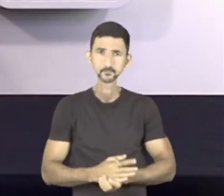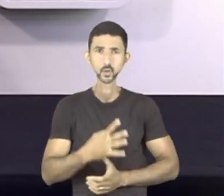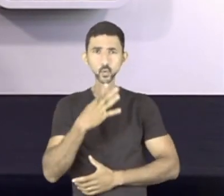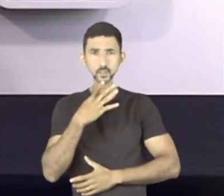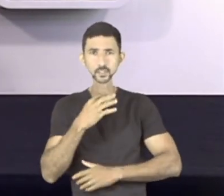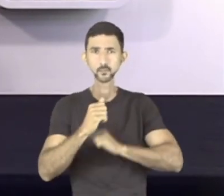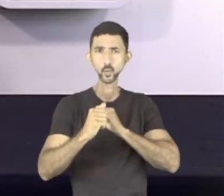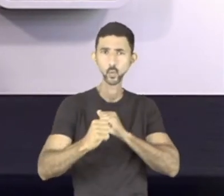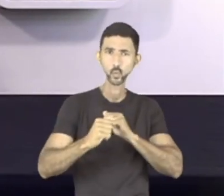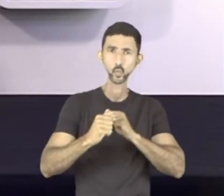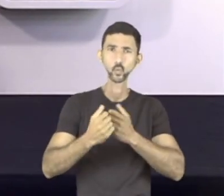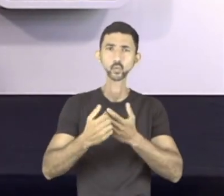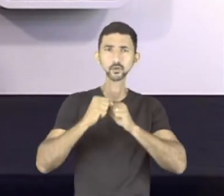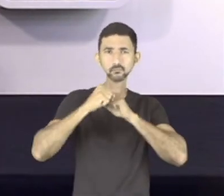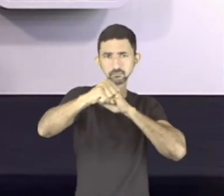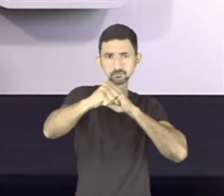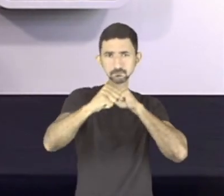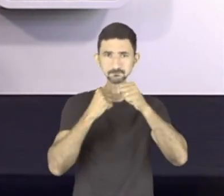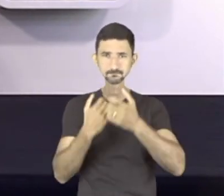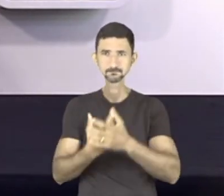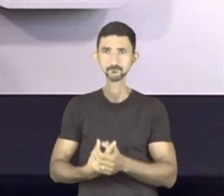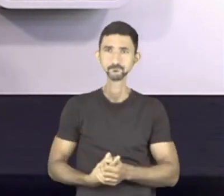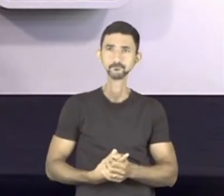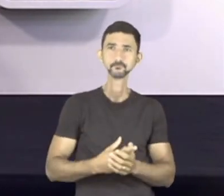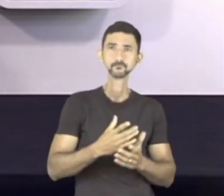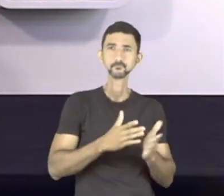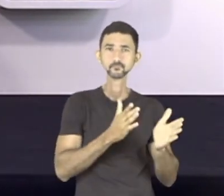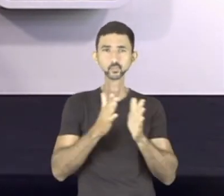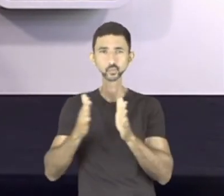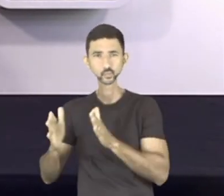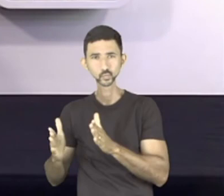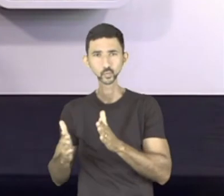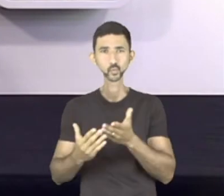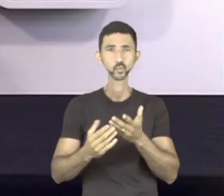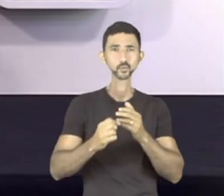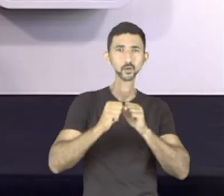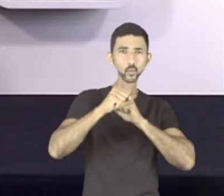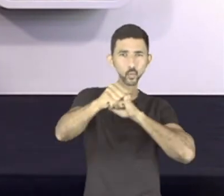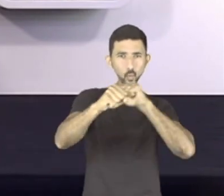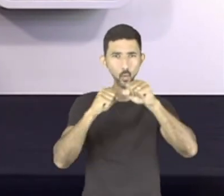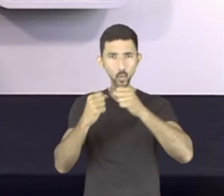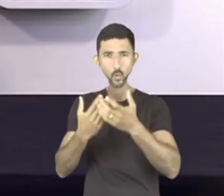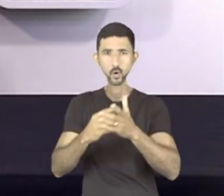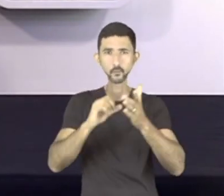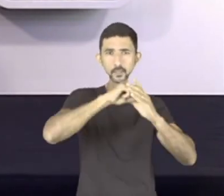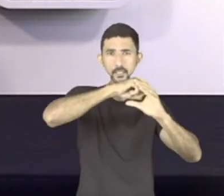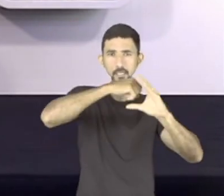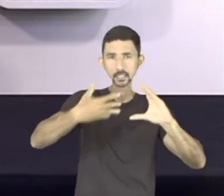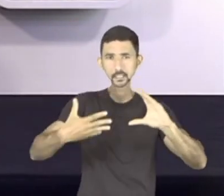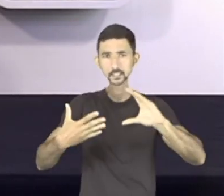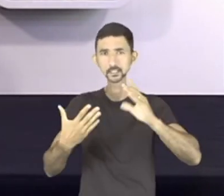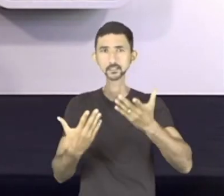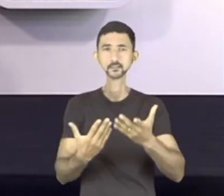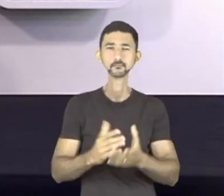Conhecemos o Taekwondo, que é uma luta com golpes, conhecemos um pouquinho das lutas de golpes, o que é que caracteriza